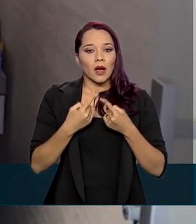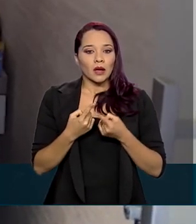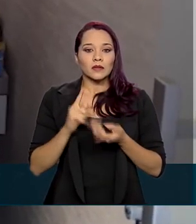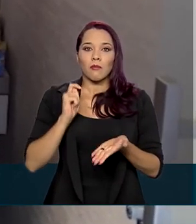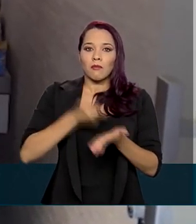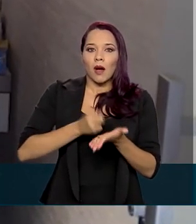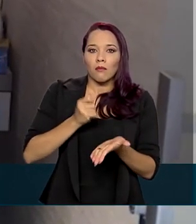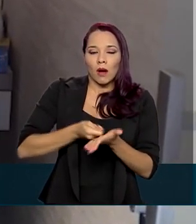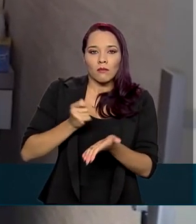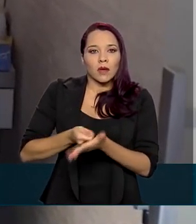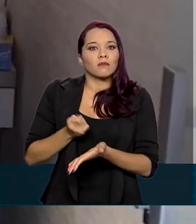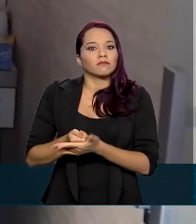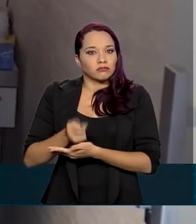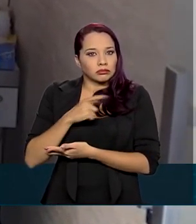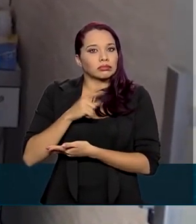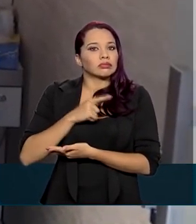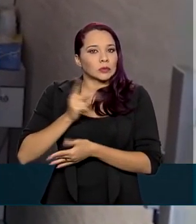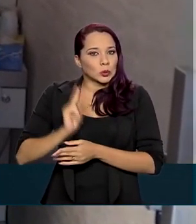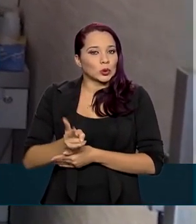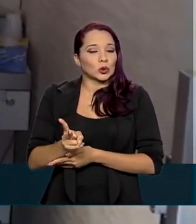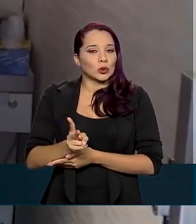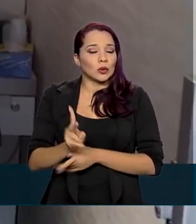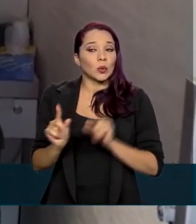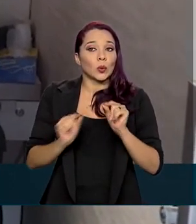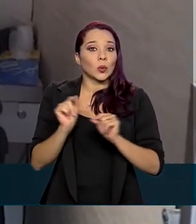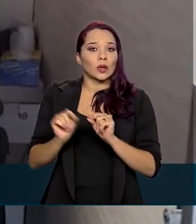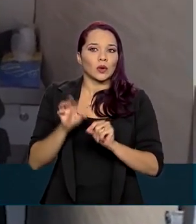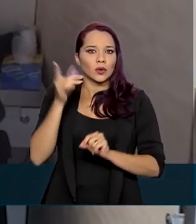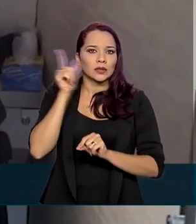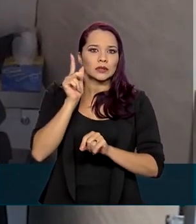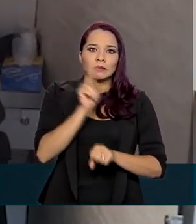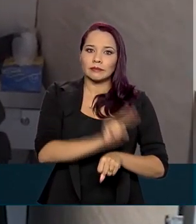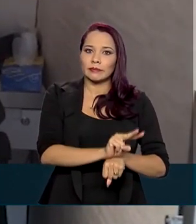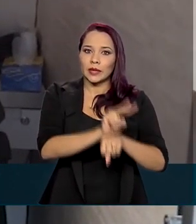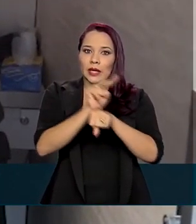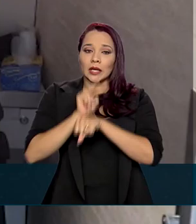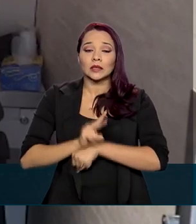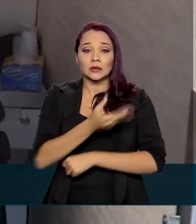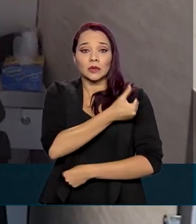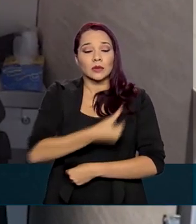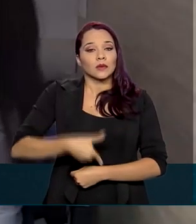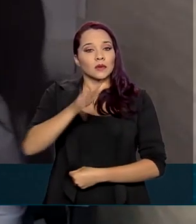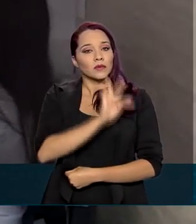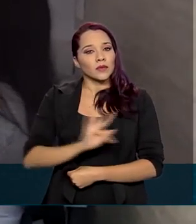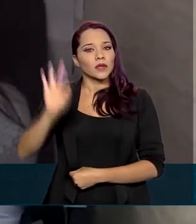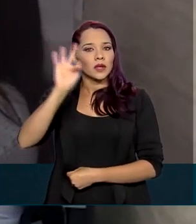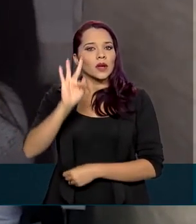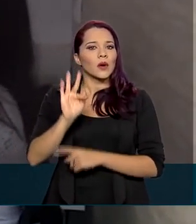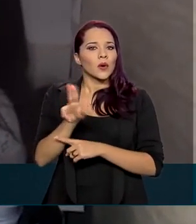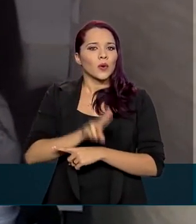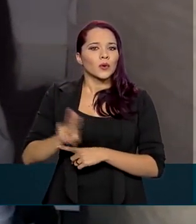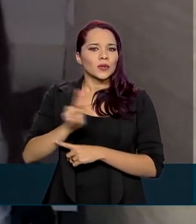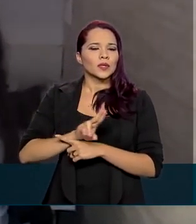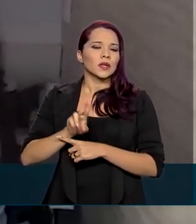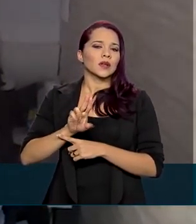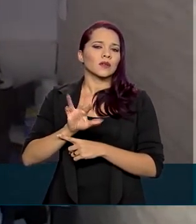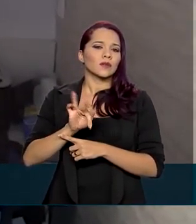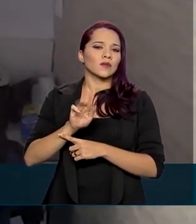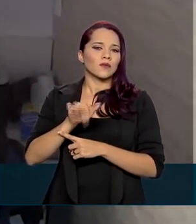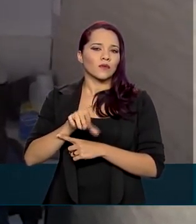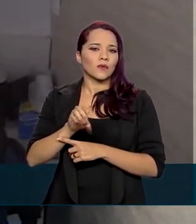continuaram chegando. A saída foi buscar uma linha de crédito do governo federal por meio dos fundos